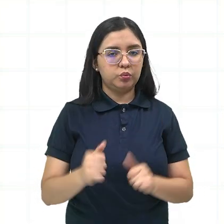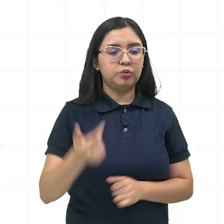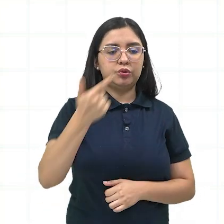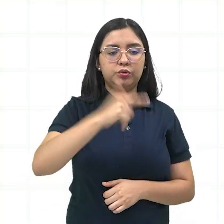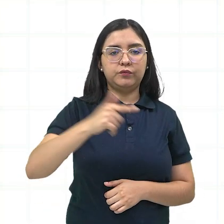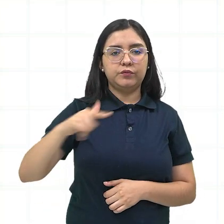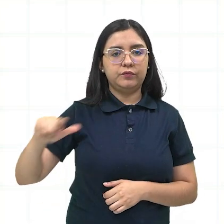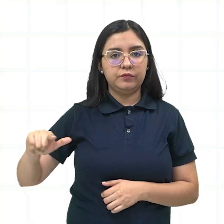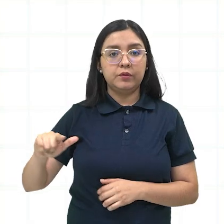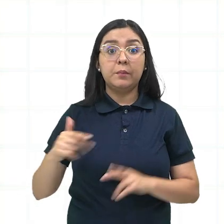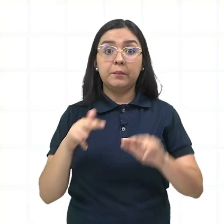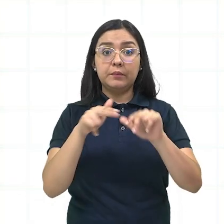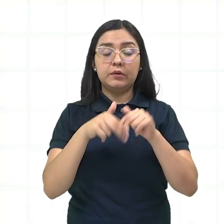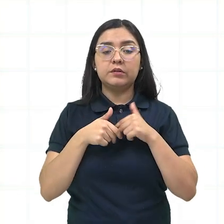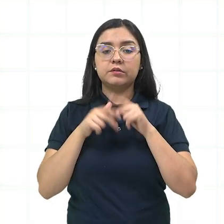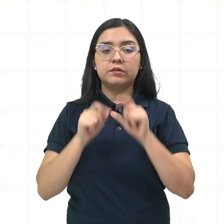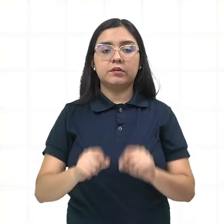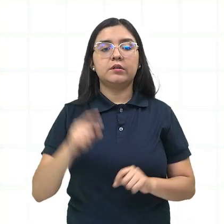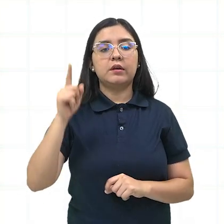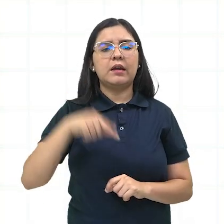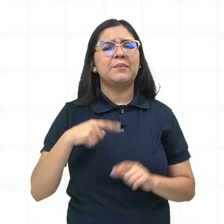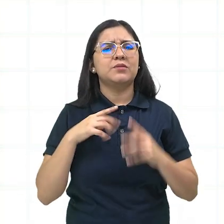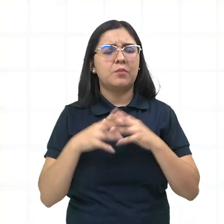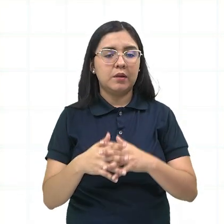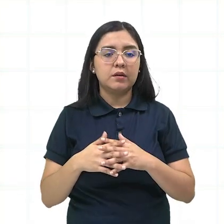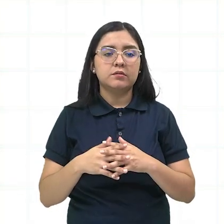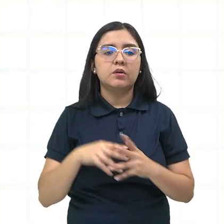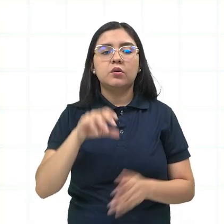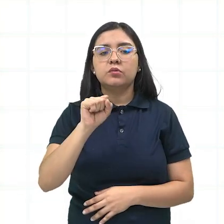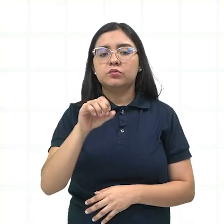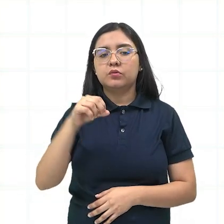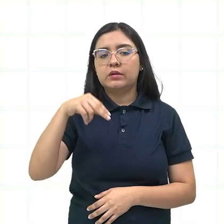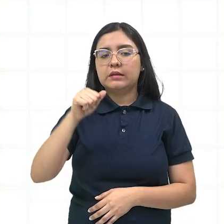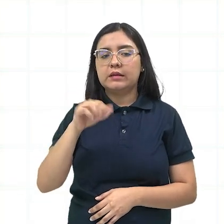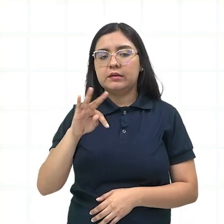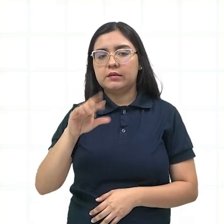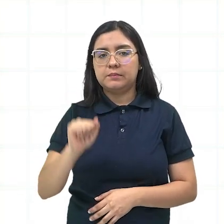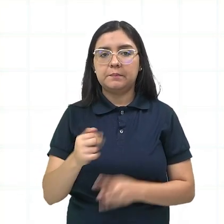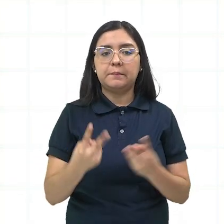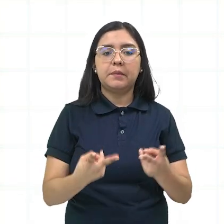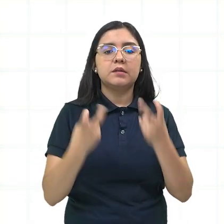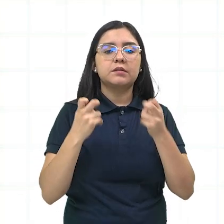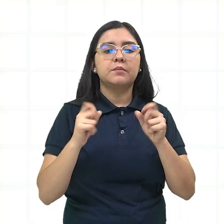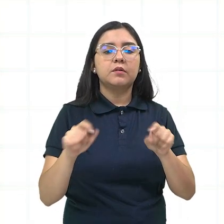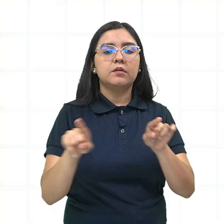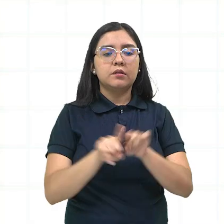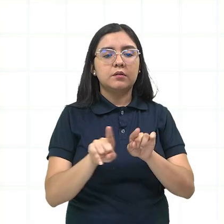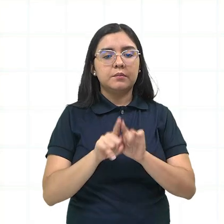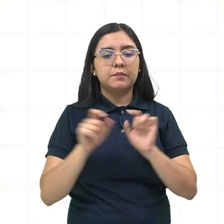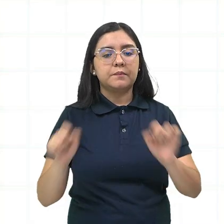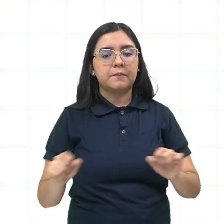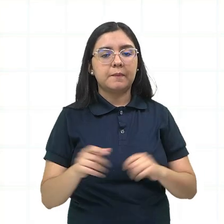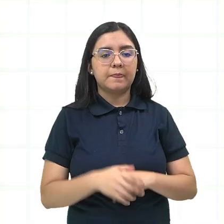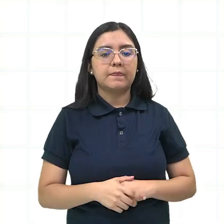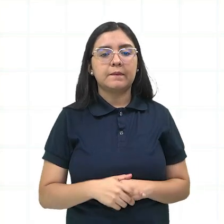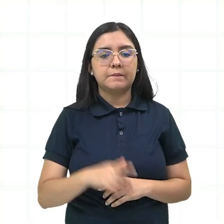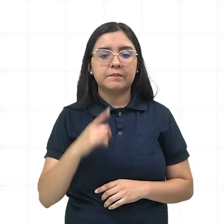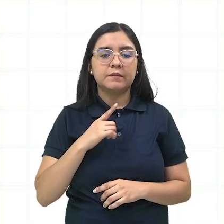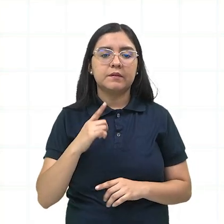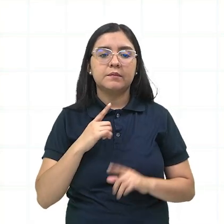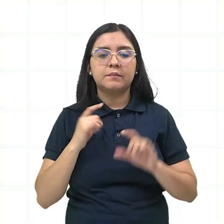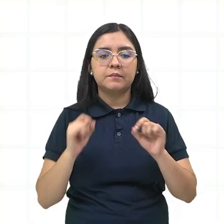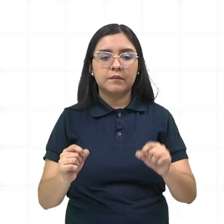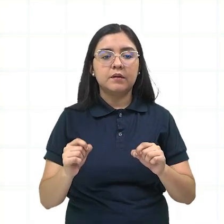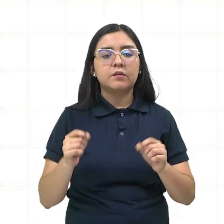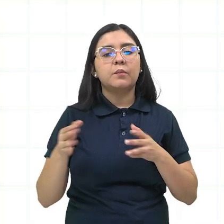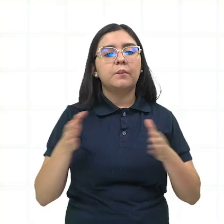junto. Por isso que a gente diz que ela é mais complexa. E aqui eu percebo que ela vai trazer a derivação do